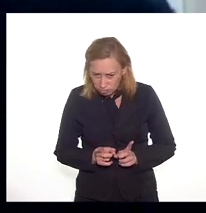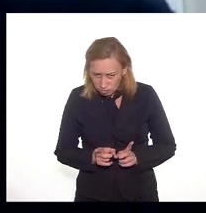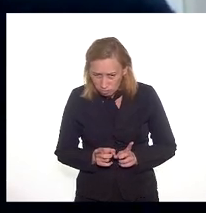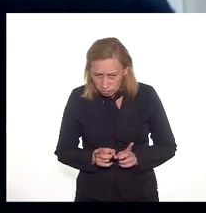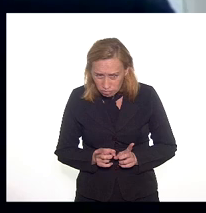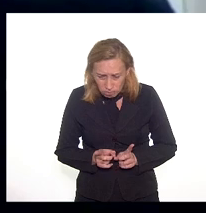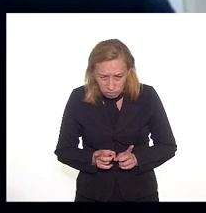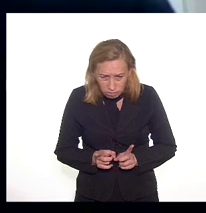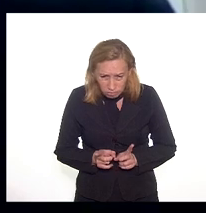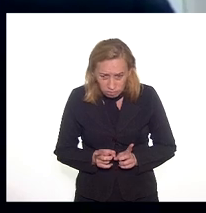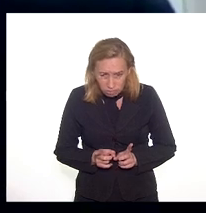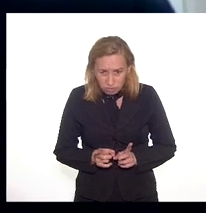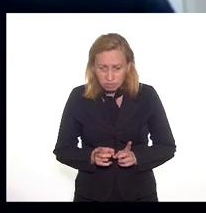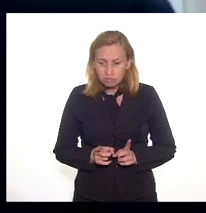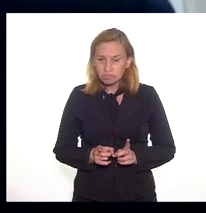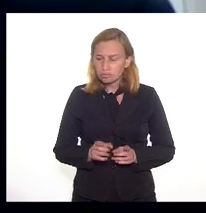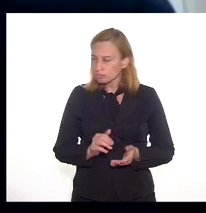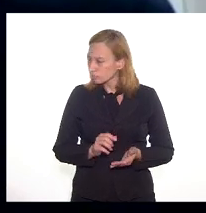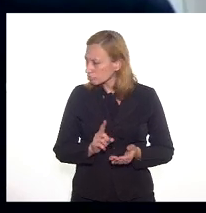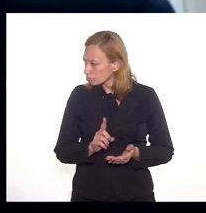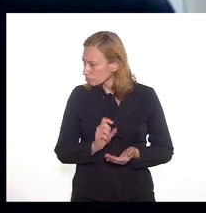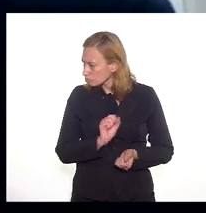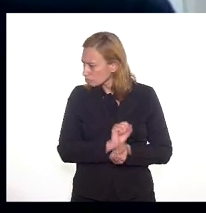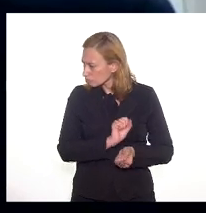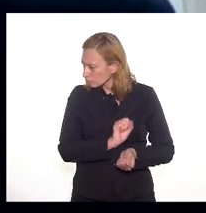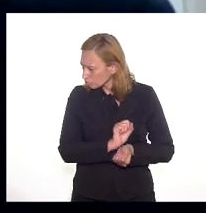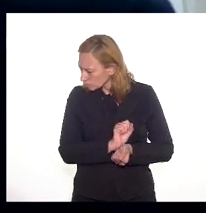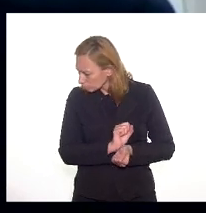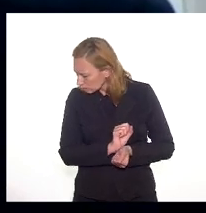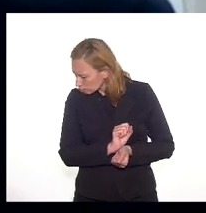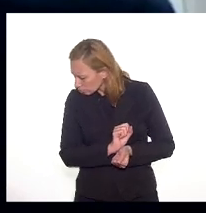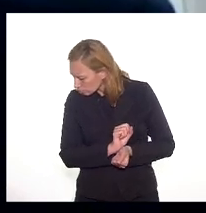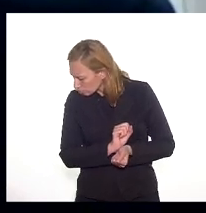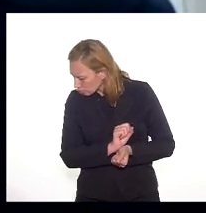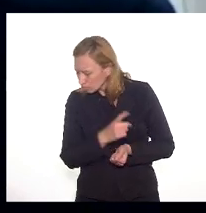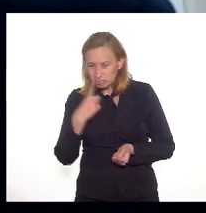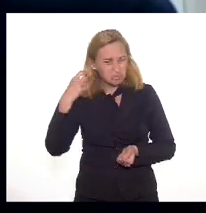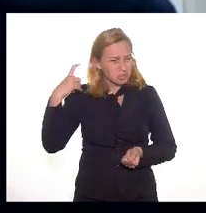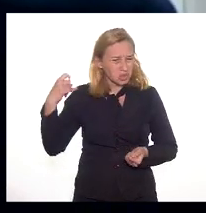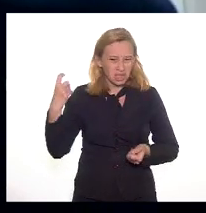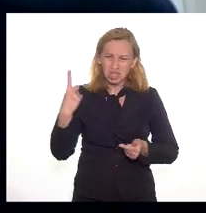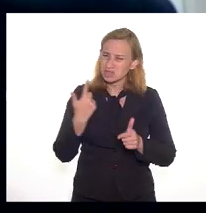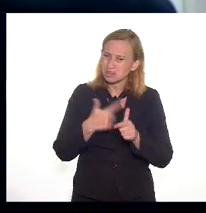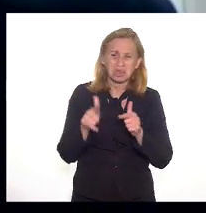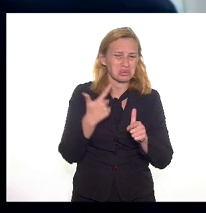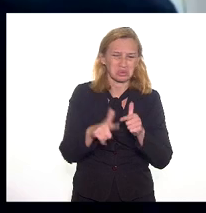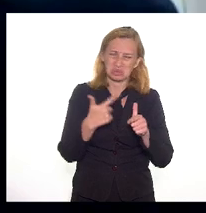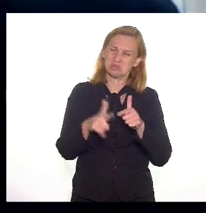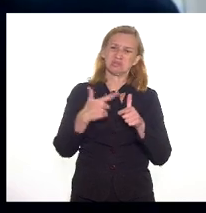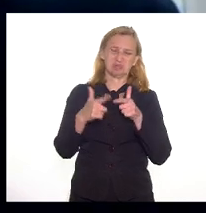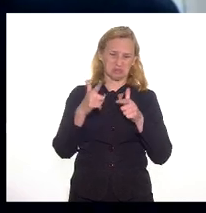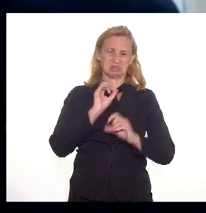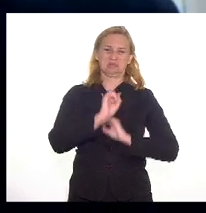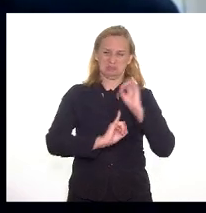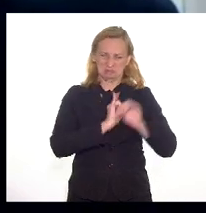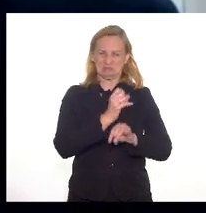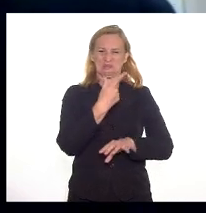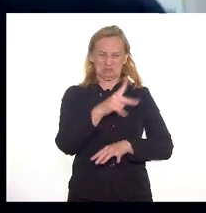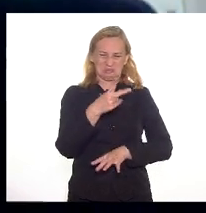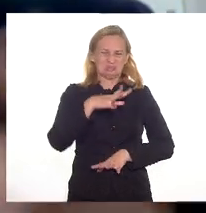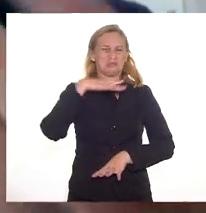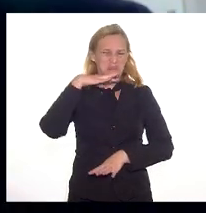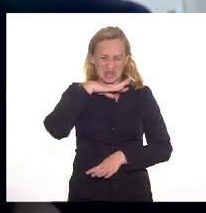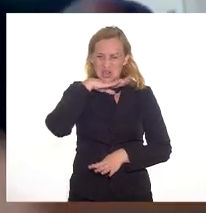waiver. Né? Ele foi suspenso aí nas novas licitações. Né? Então, a ANP, ela não,